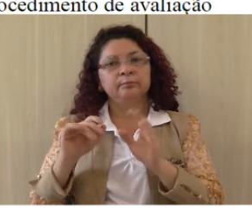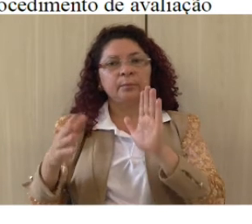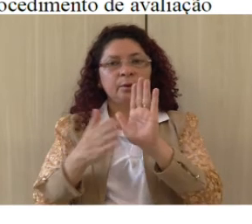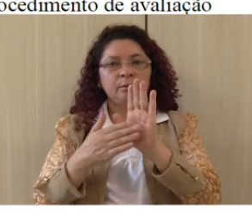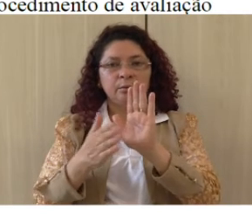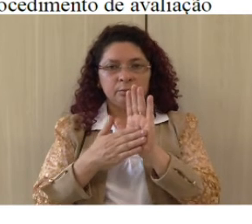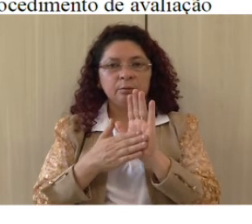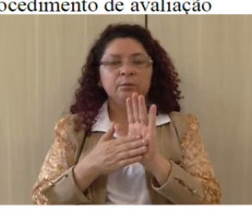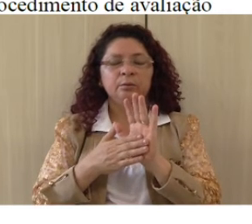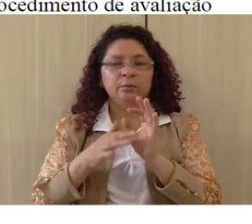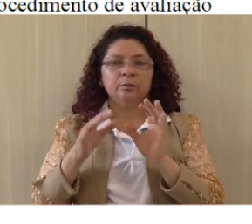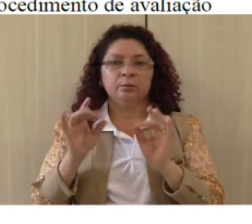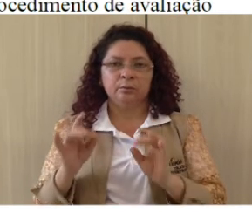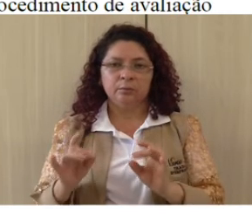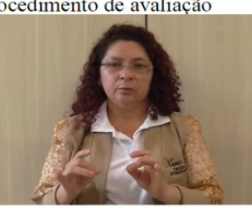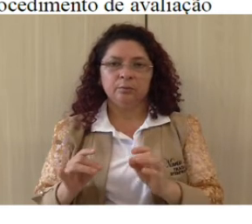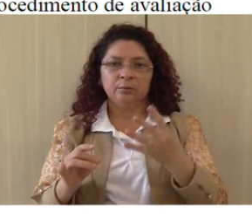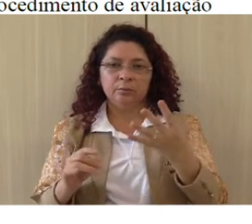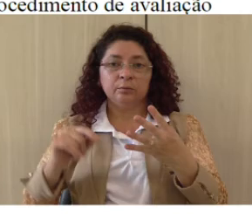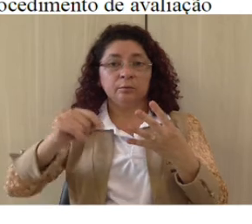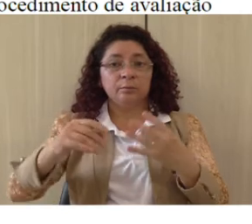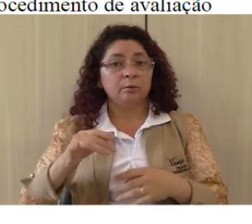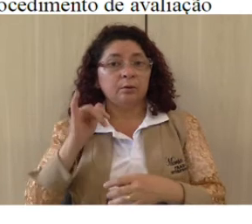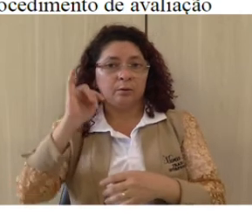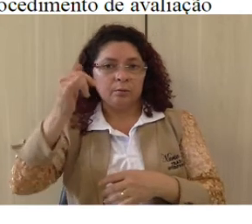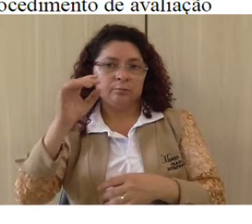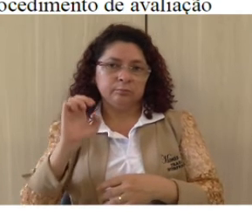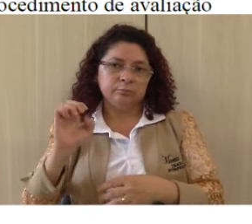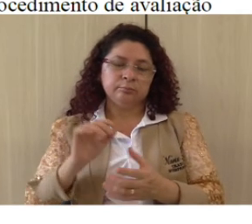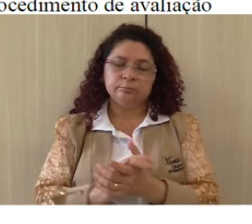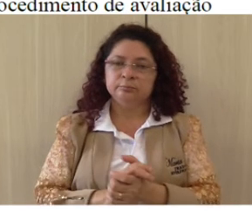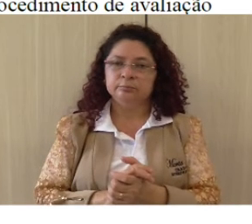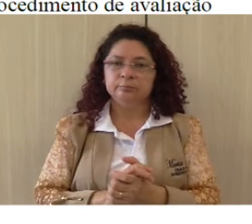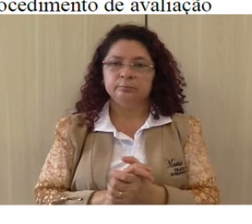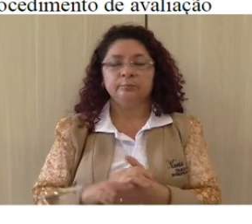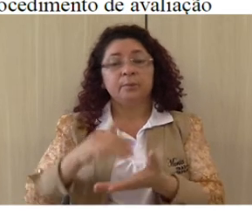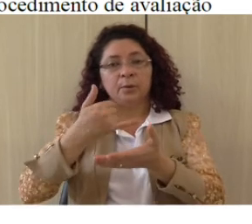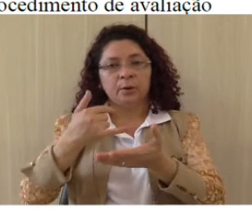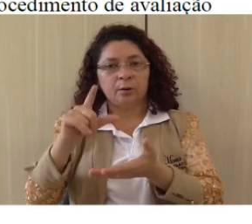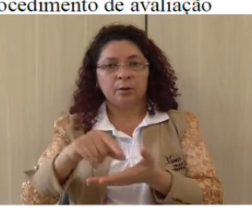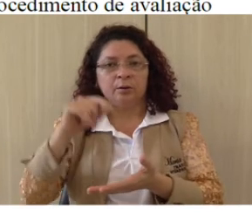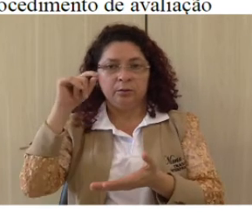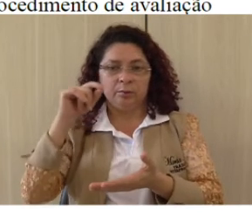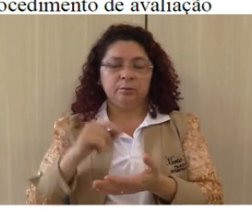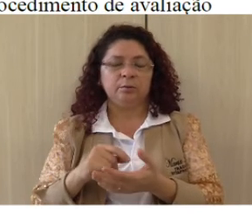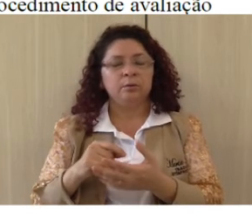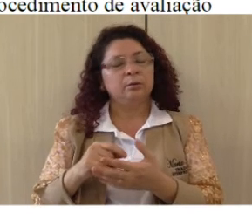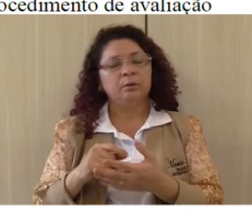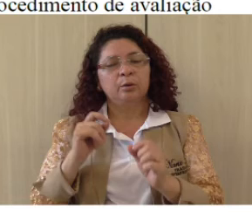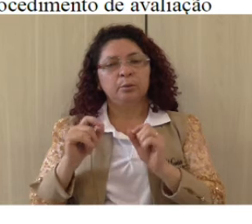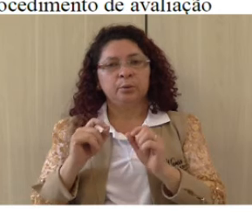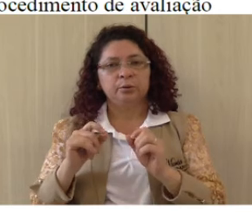procedimentos descritos no item 4 deste edital, optar no ato da inscrição para concorrer pelo sistema de cotas